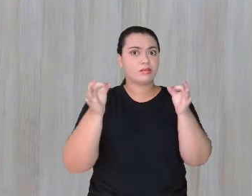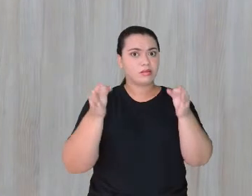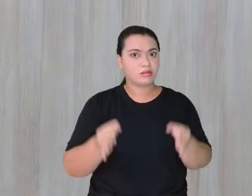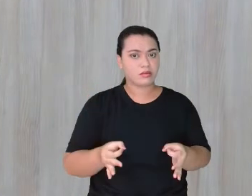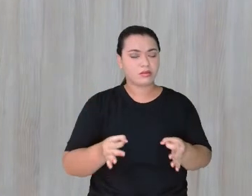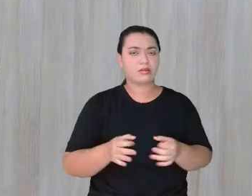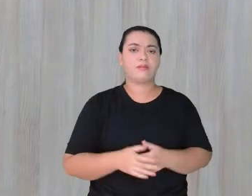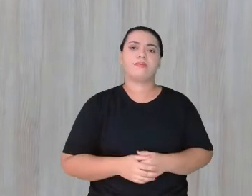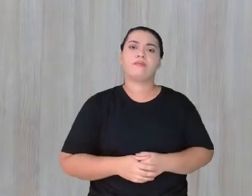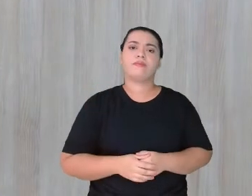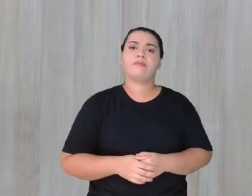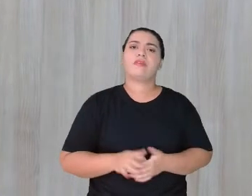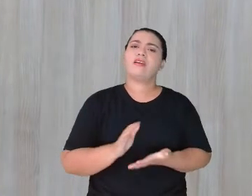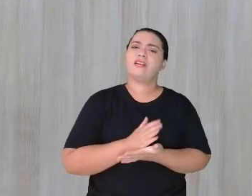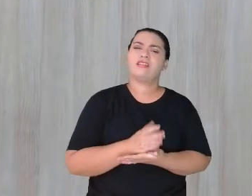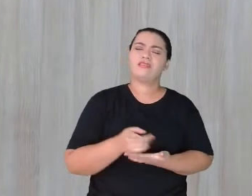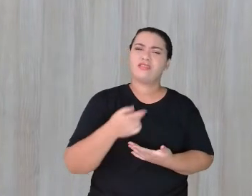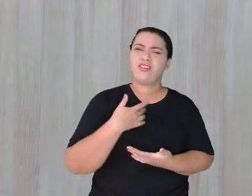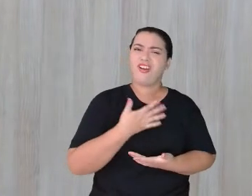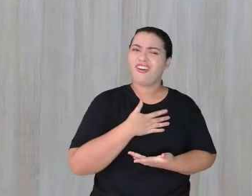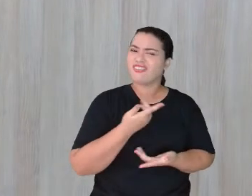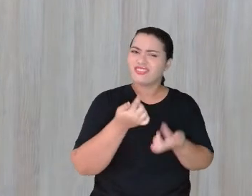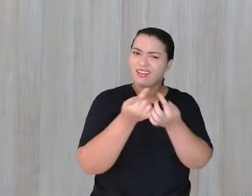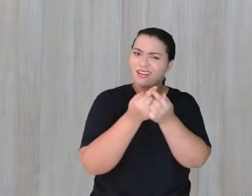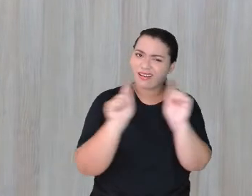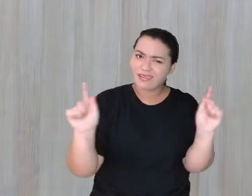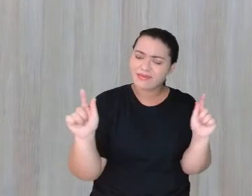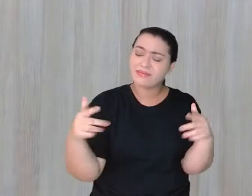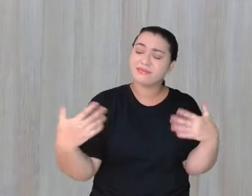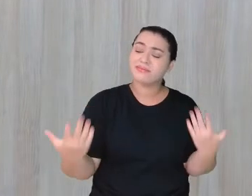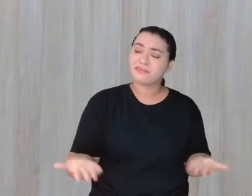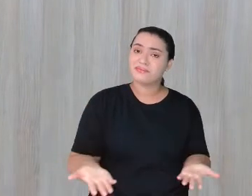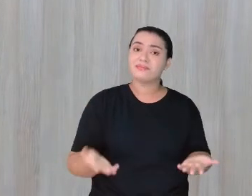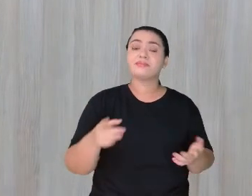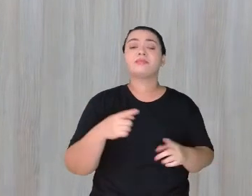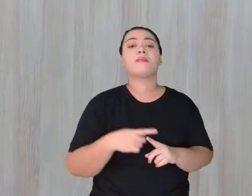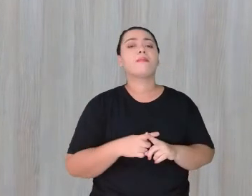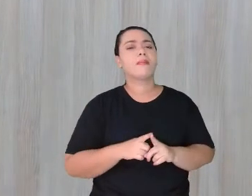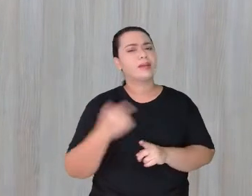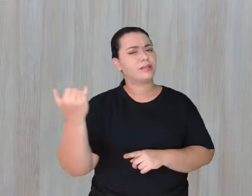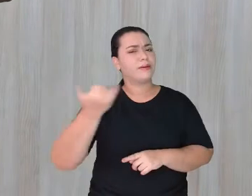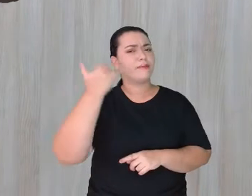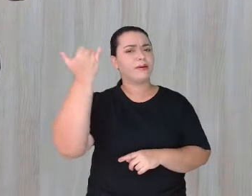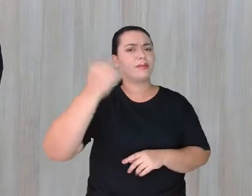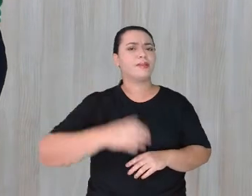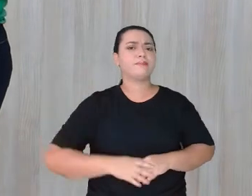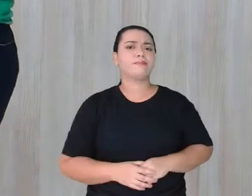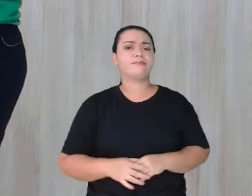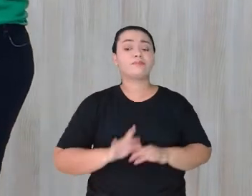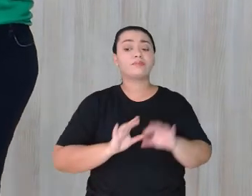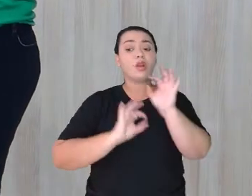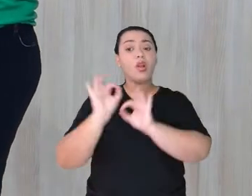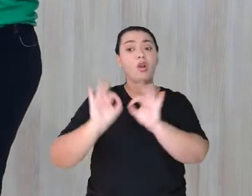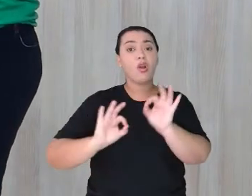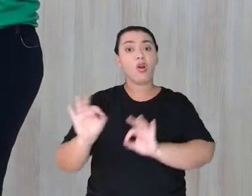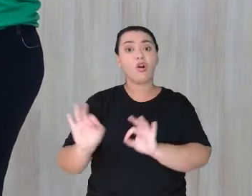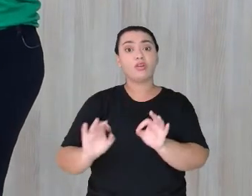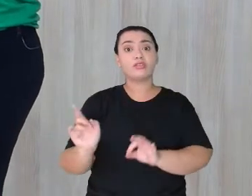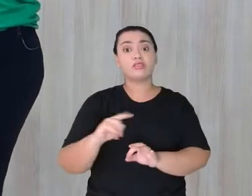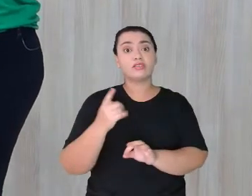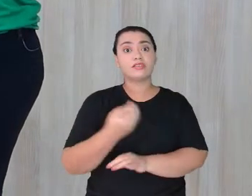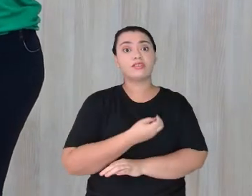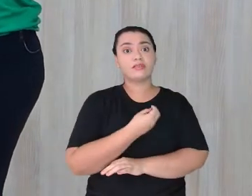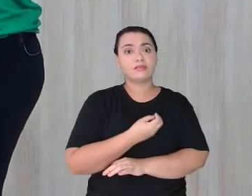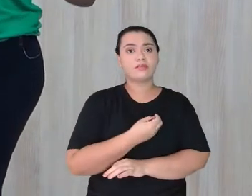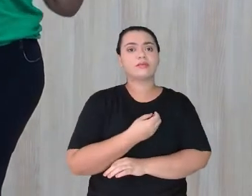vocês que estão aí em casa nem sempre gostam muito da gramática, né? Mas ela é importante, tá? Ela organiza a nossa vida aqui para